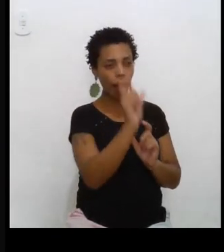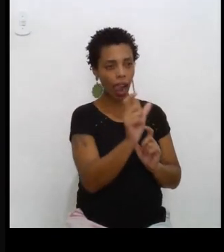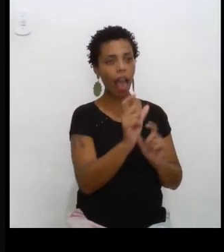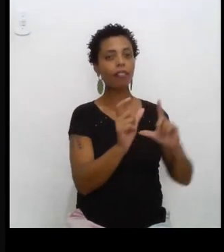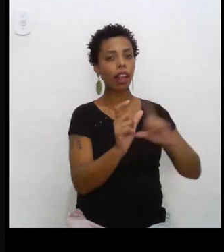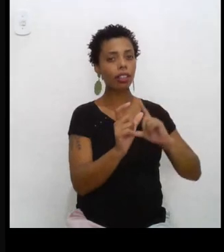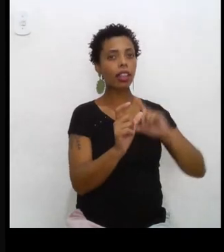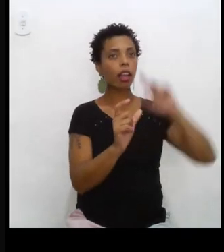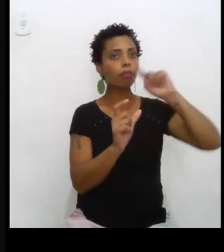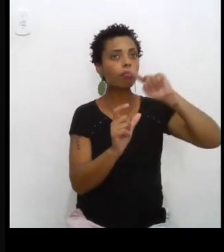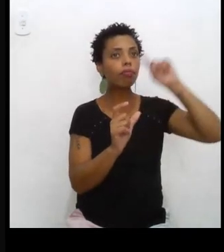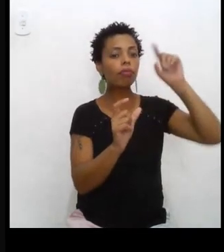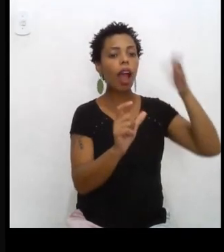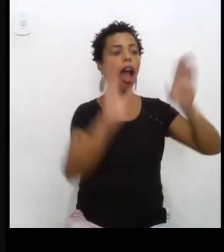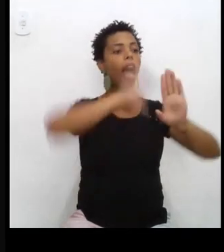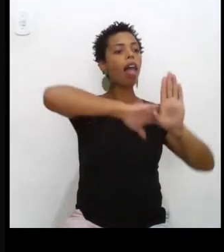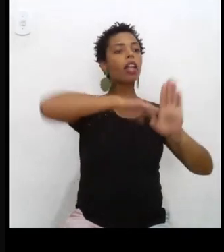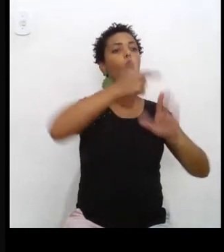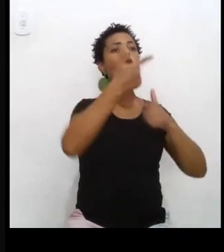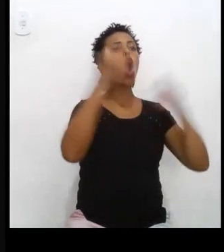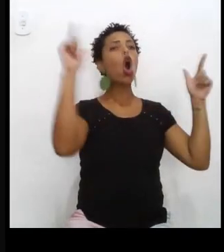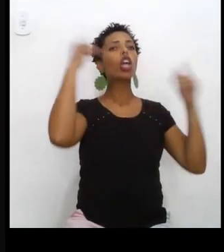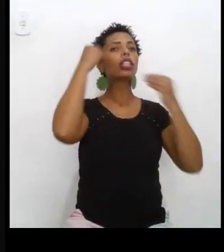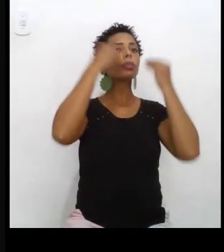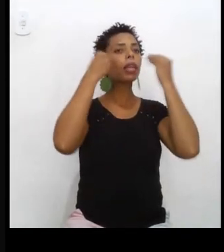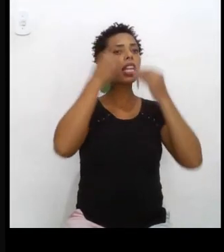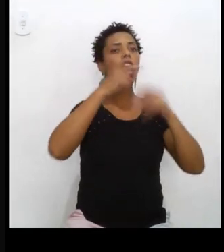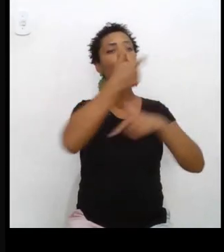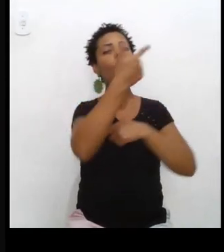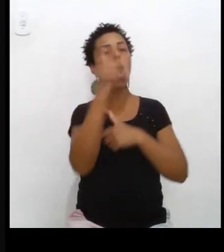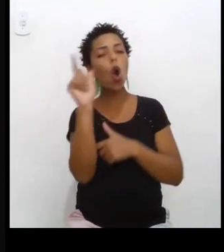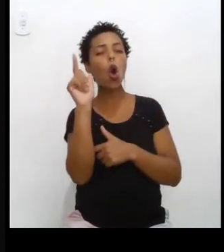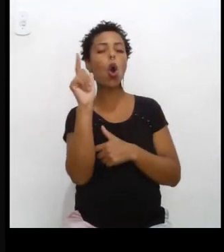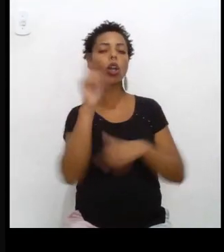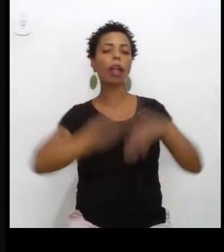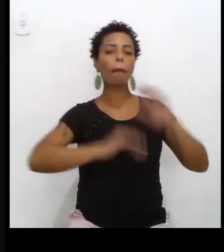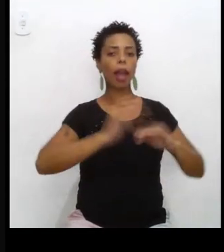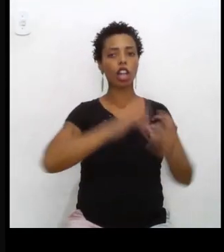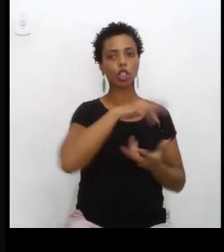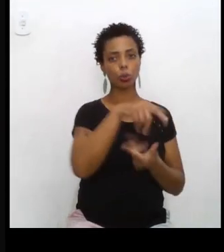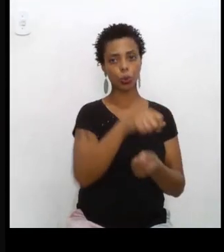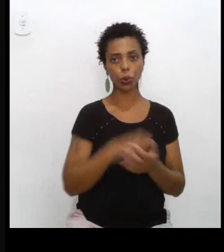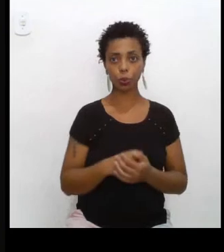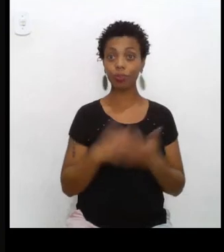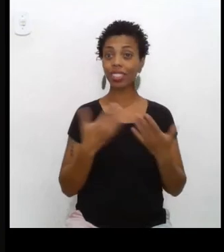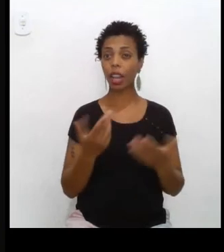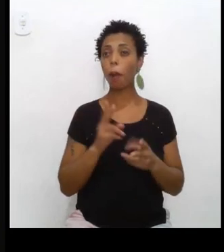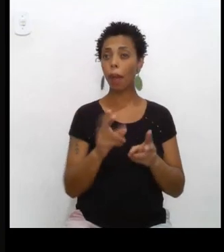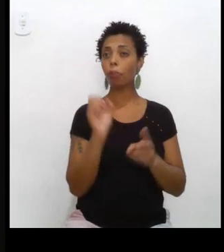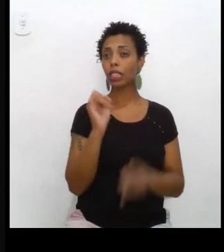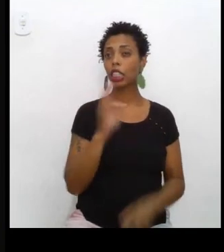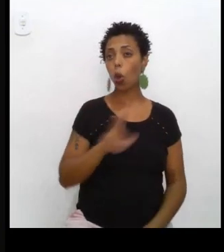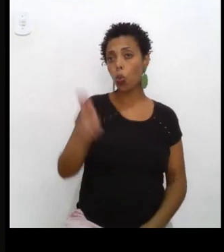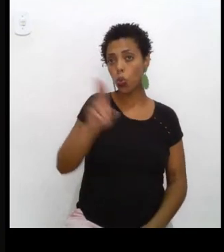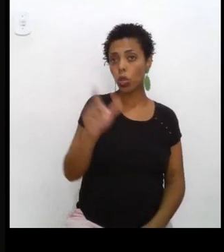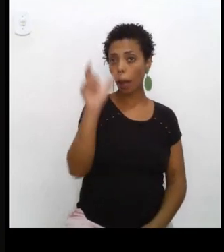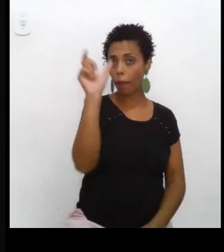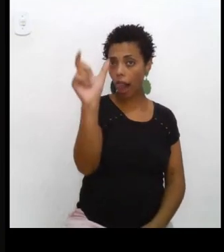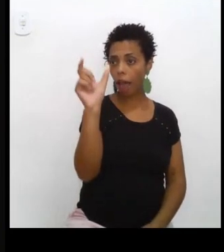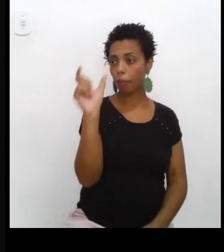e pronto e outras práticas de mundo é então ainda que eu use algumas dessas palavras